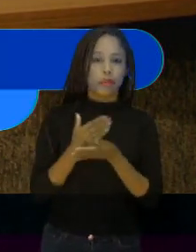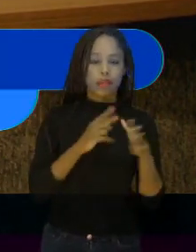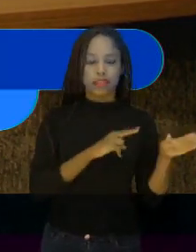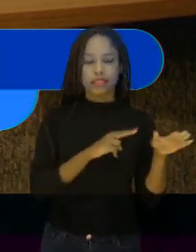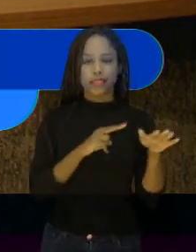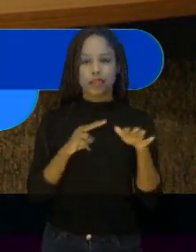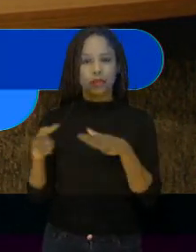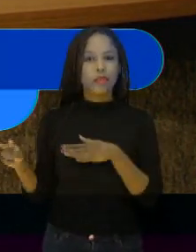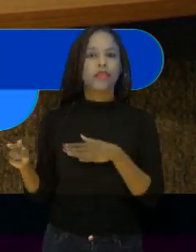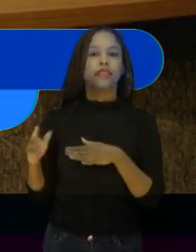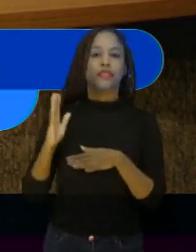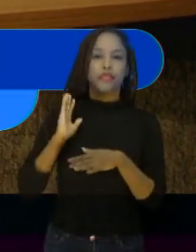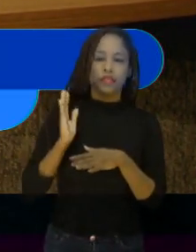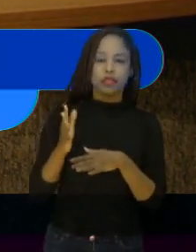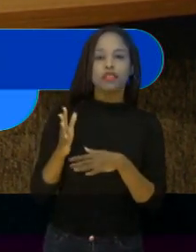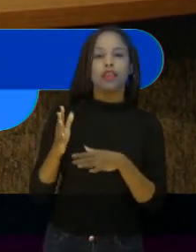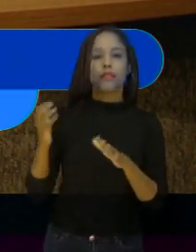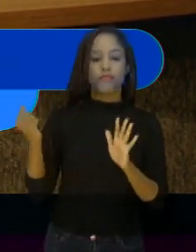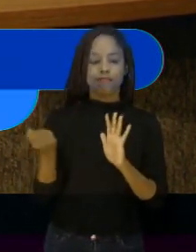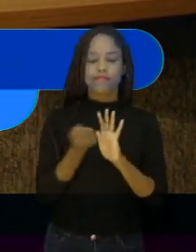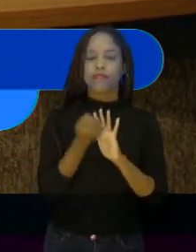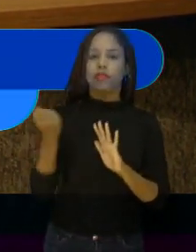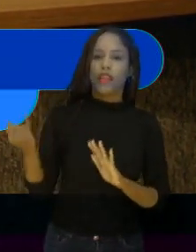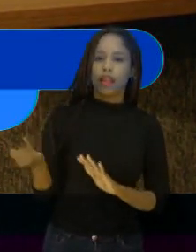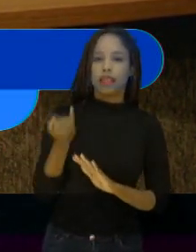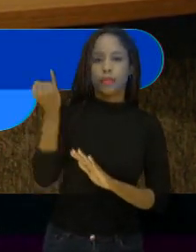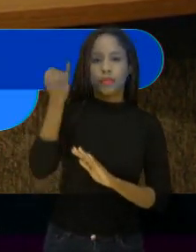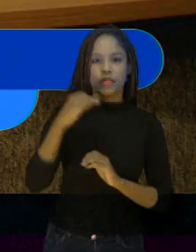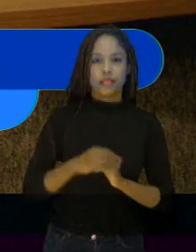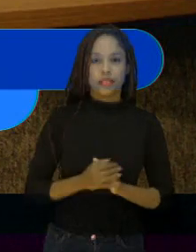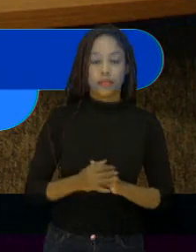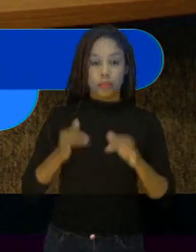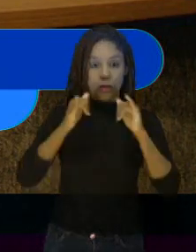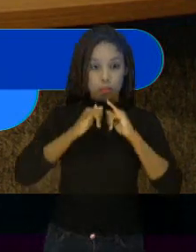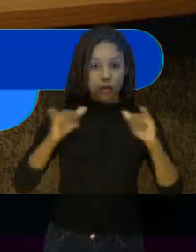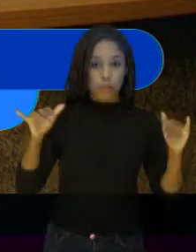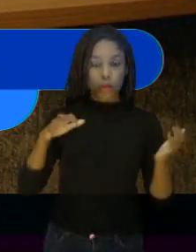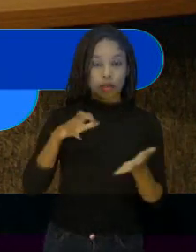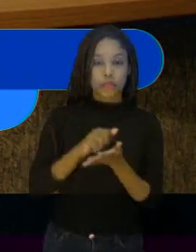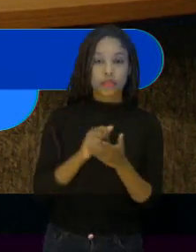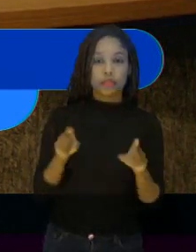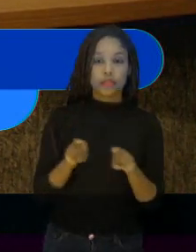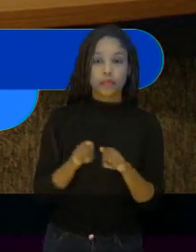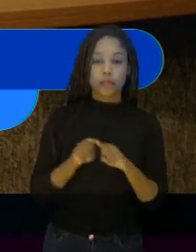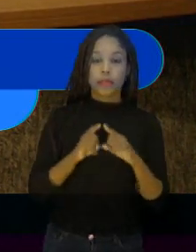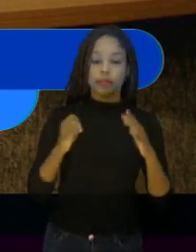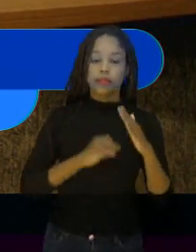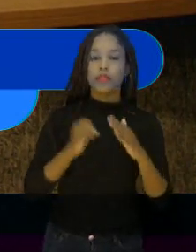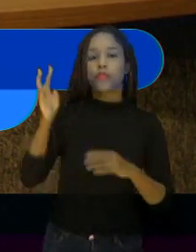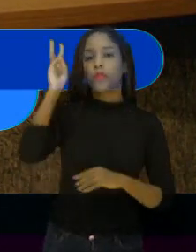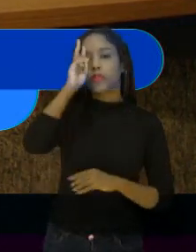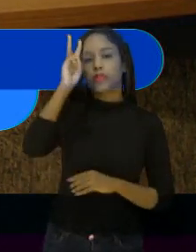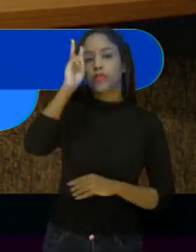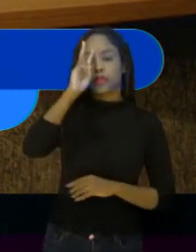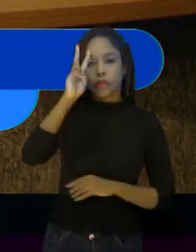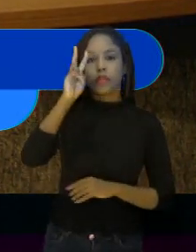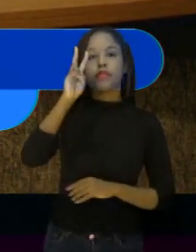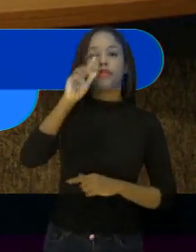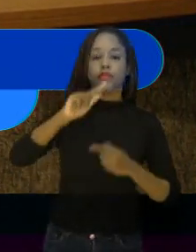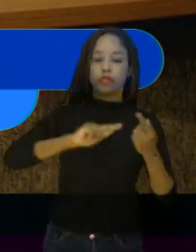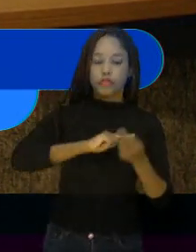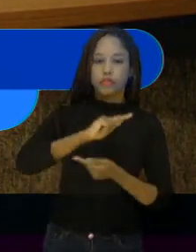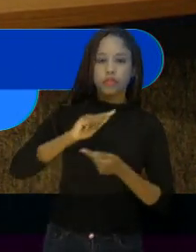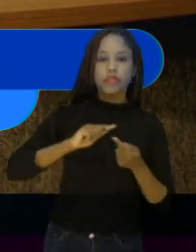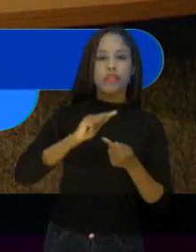semana essa significativa data. É importante registrar também que o Instituto Histórico e Geográfico